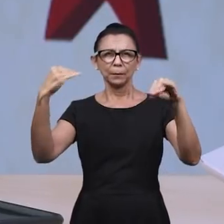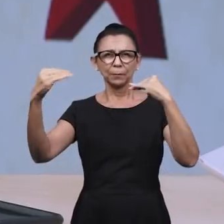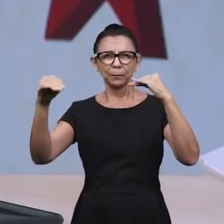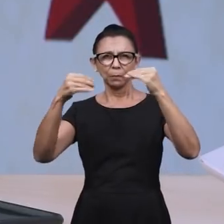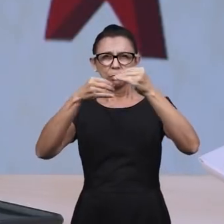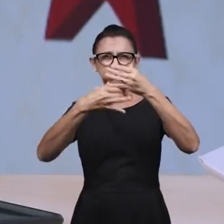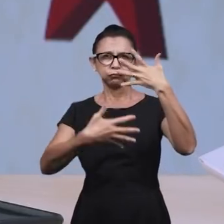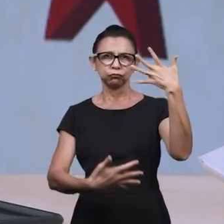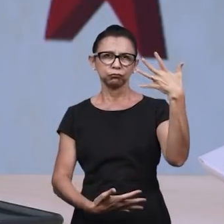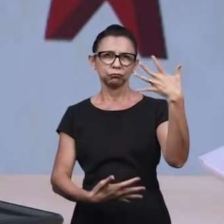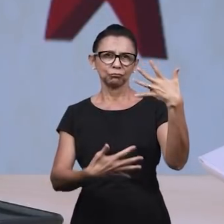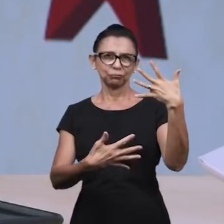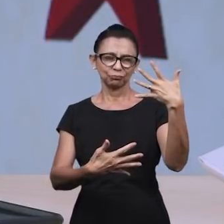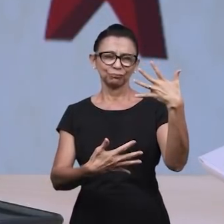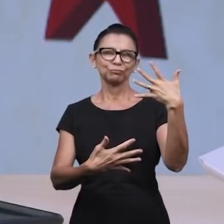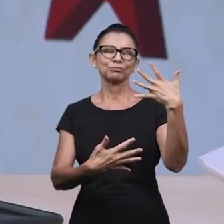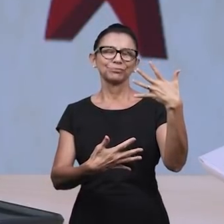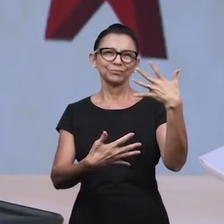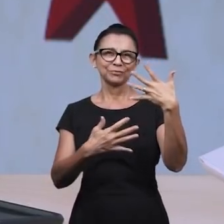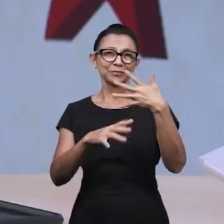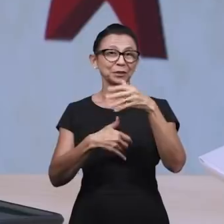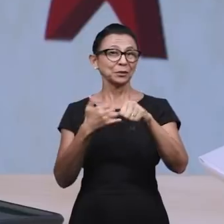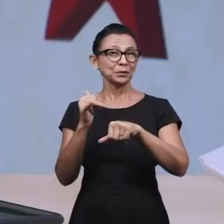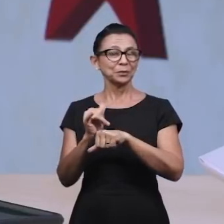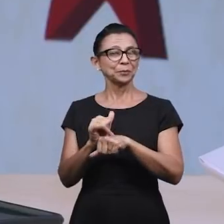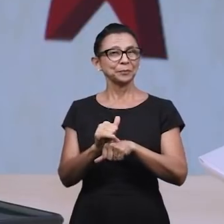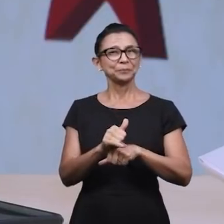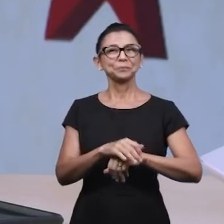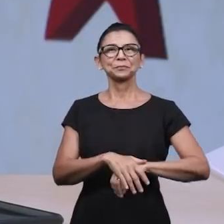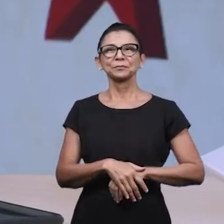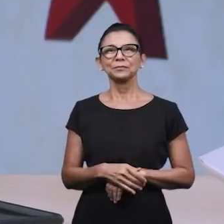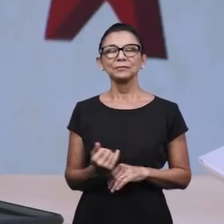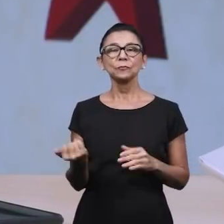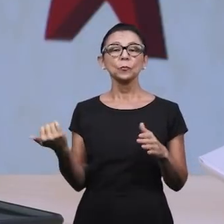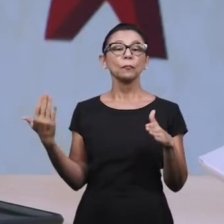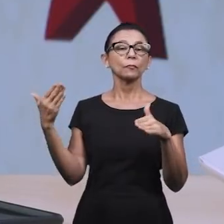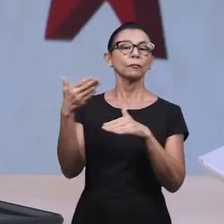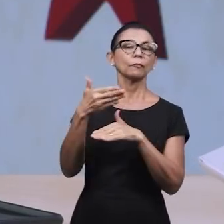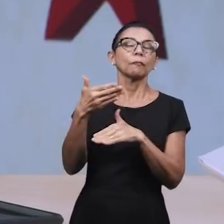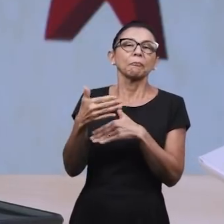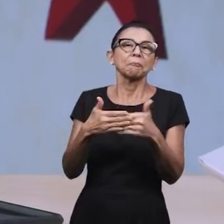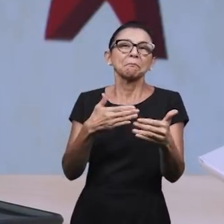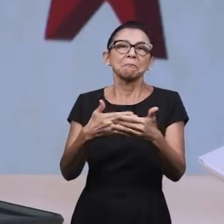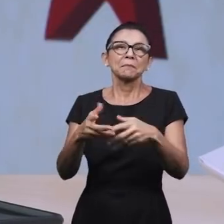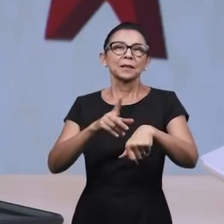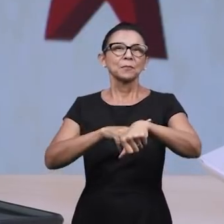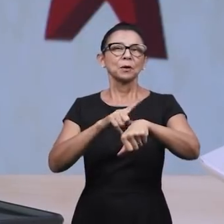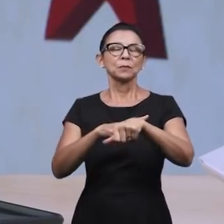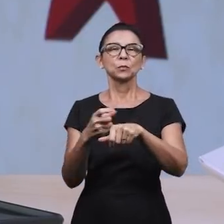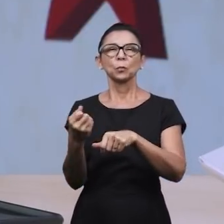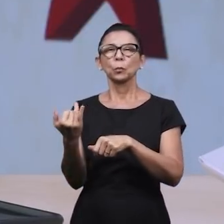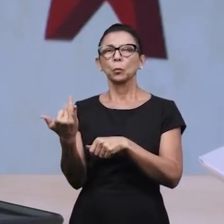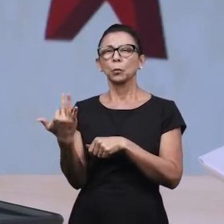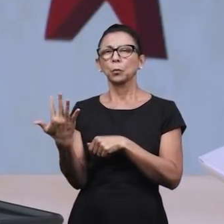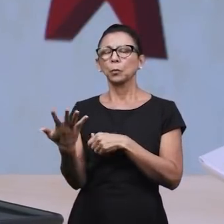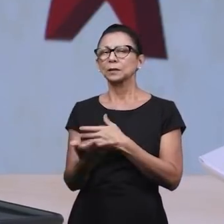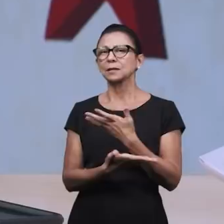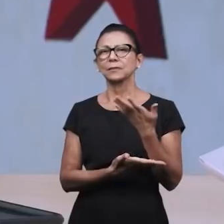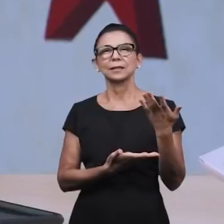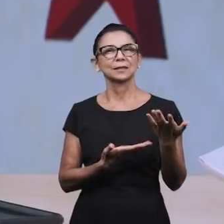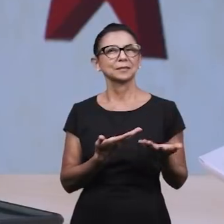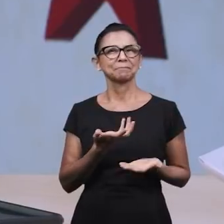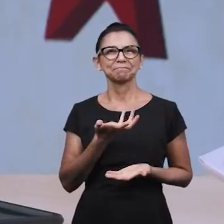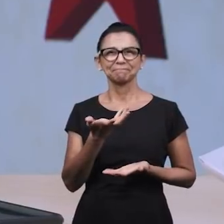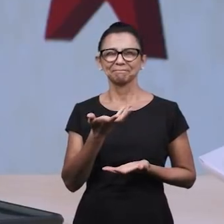ali no canal da Igreja Cristã Maranata no YouTube, que você pode acessar quando quiser, assistir quantas vezes quiser. O